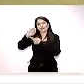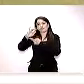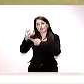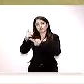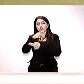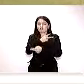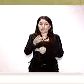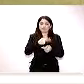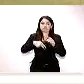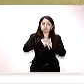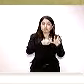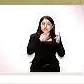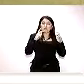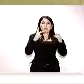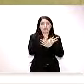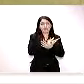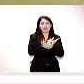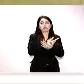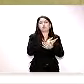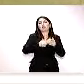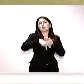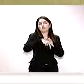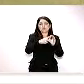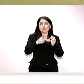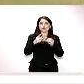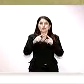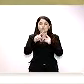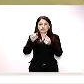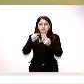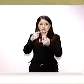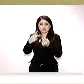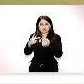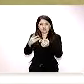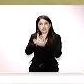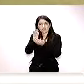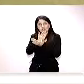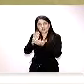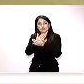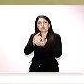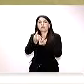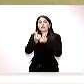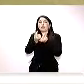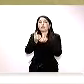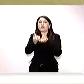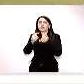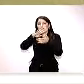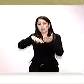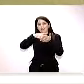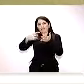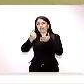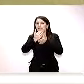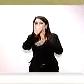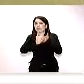matéria foram ausência de caracterização do objeto livros critério de julgamento adotado maior percentual de desconto sobre uma tabela das